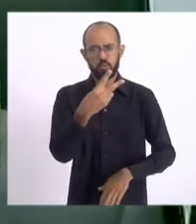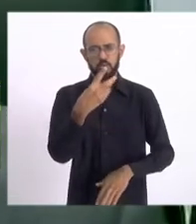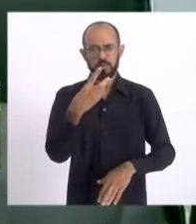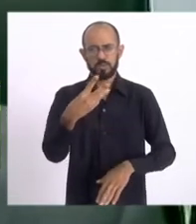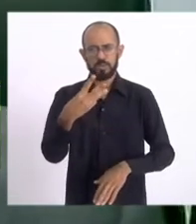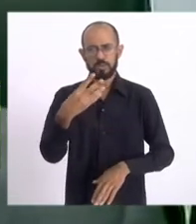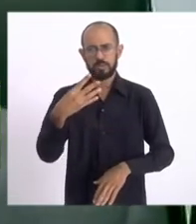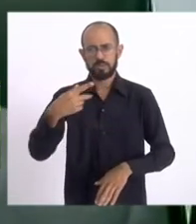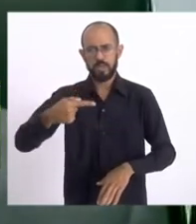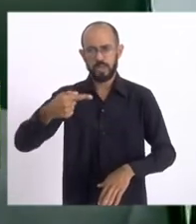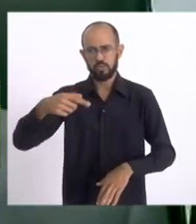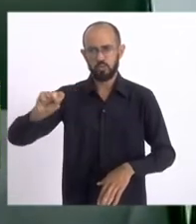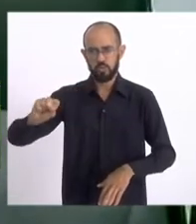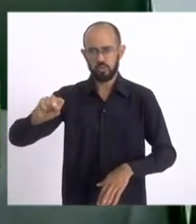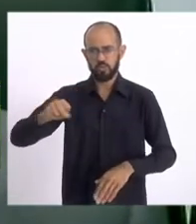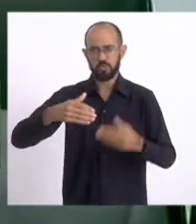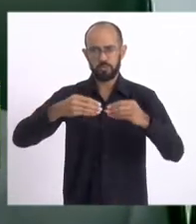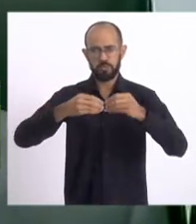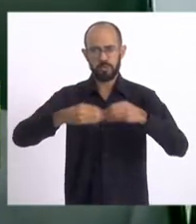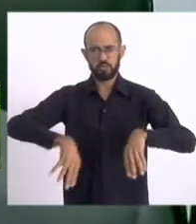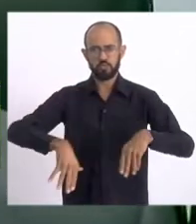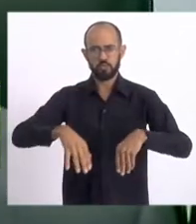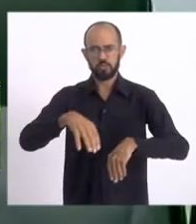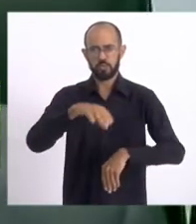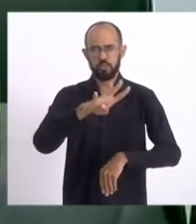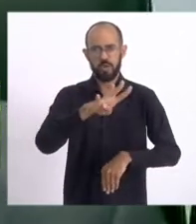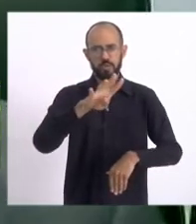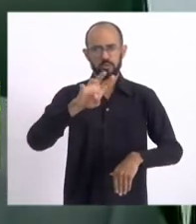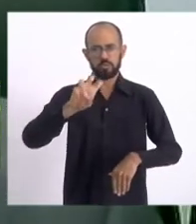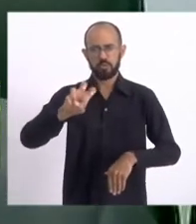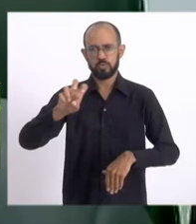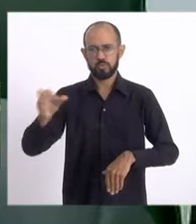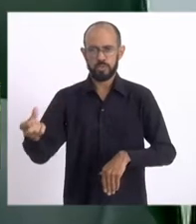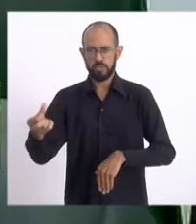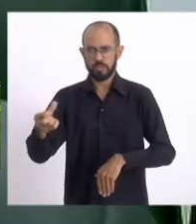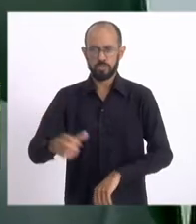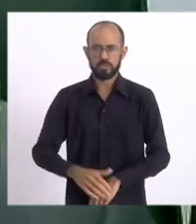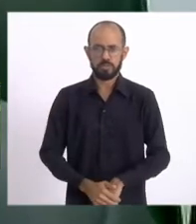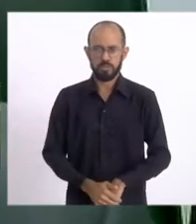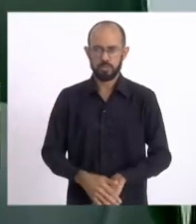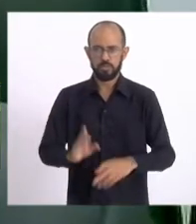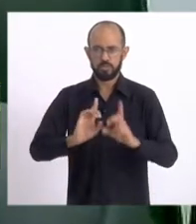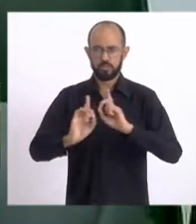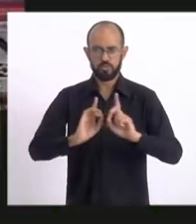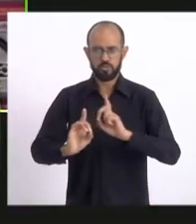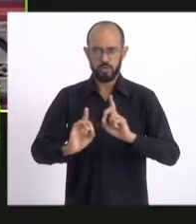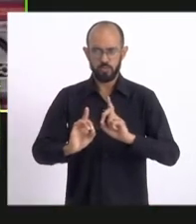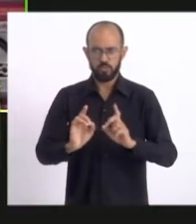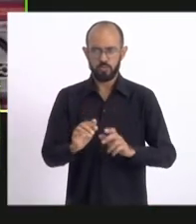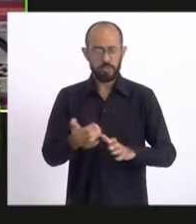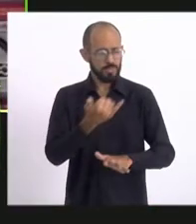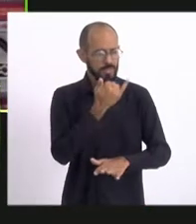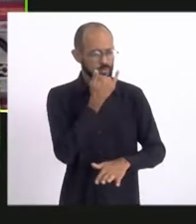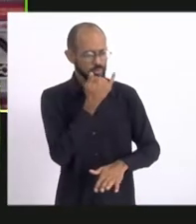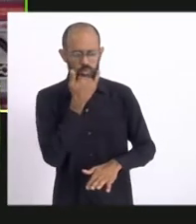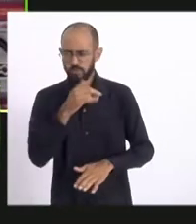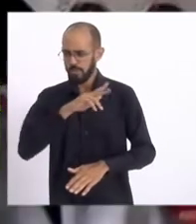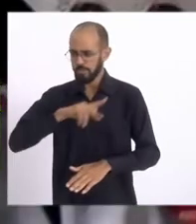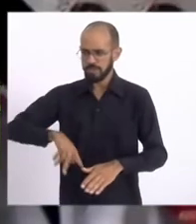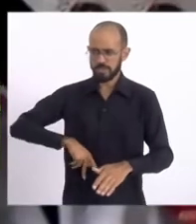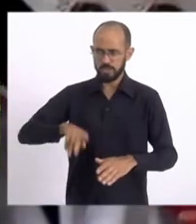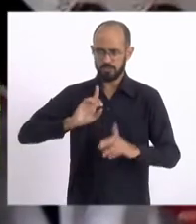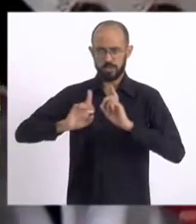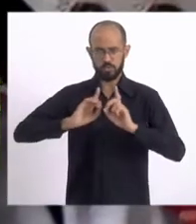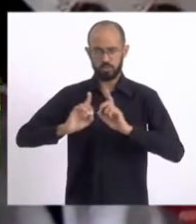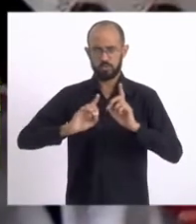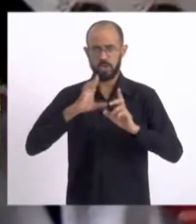e 8, prejudicadas as emendas 4, 5 e 6. Em discussão. Presidente, para discutir, é bem